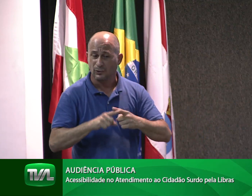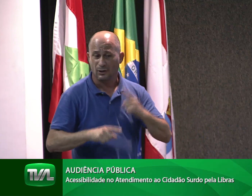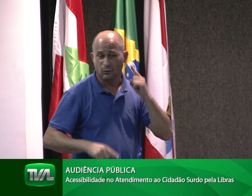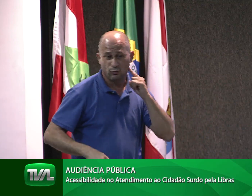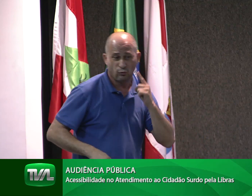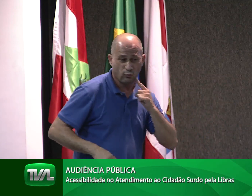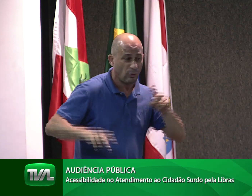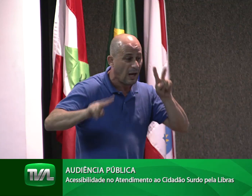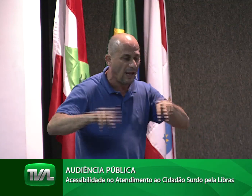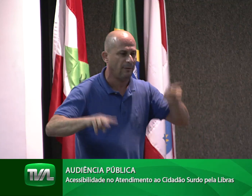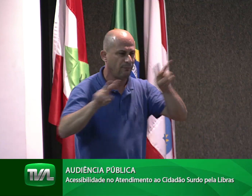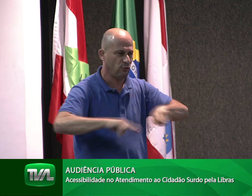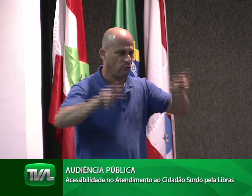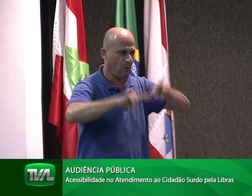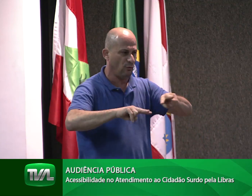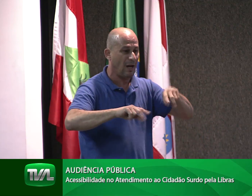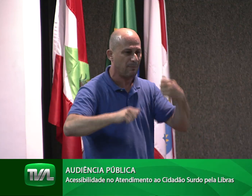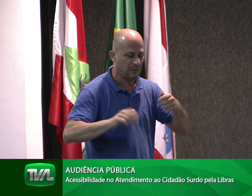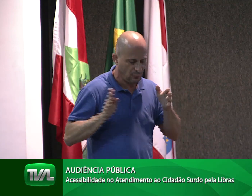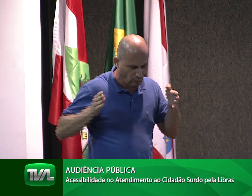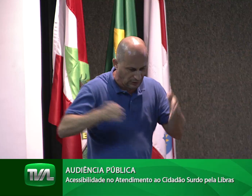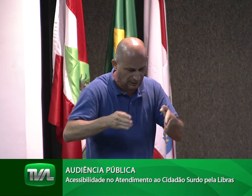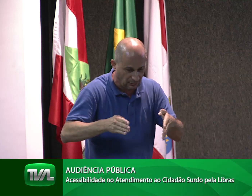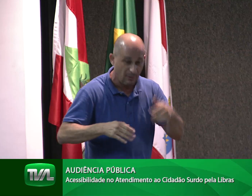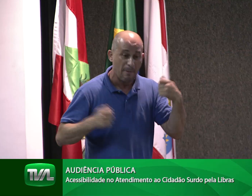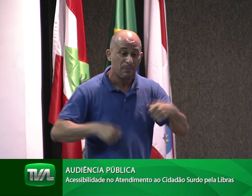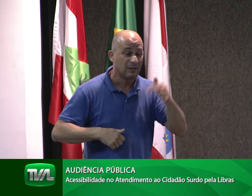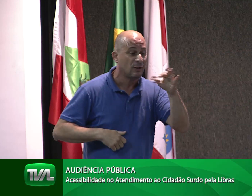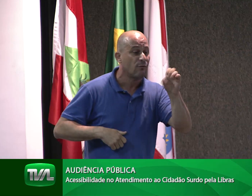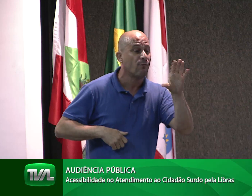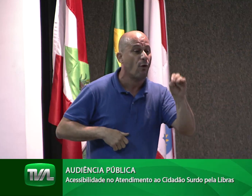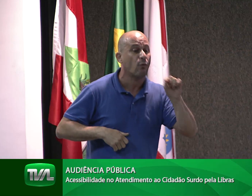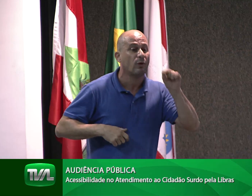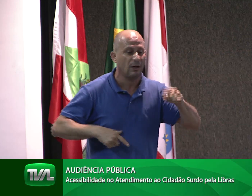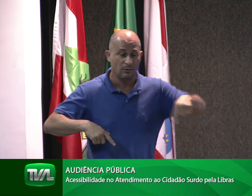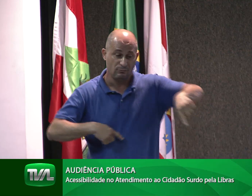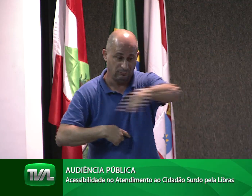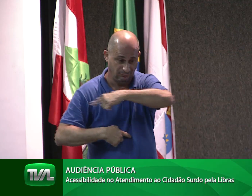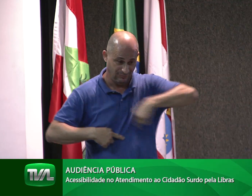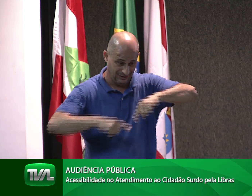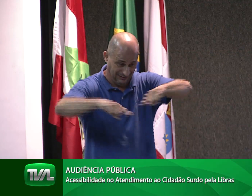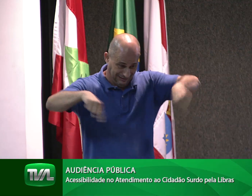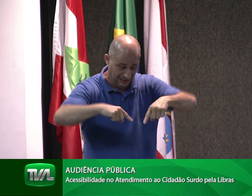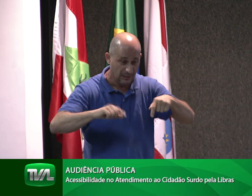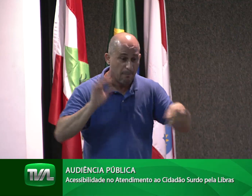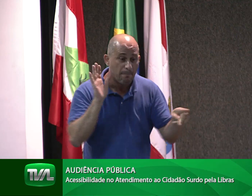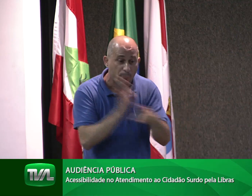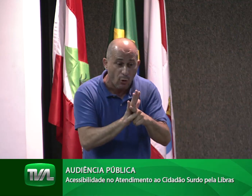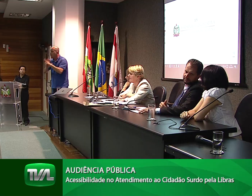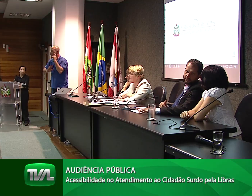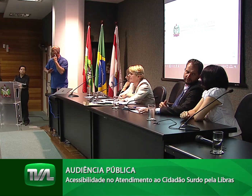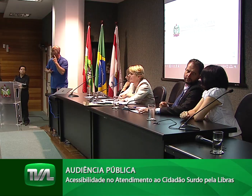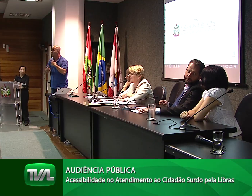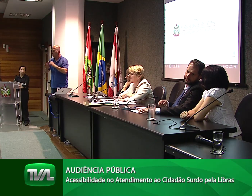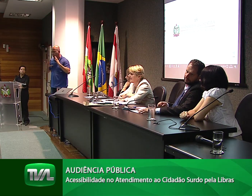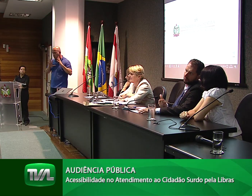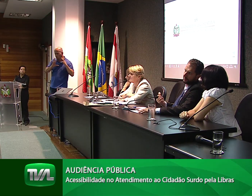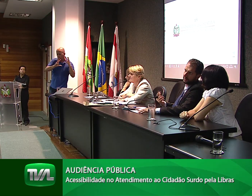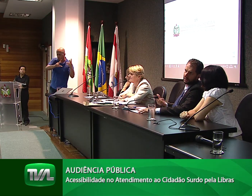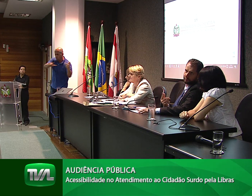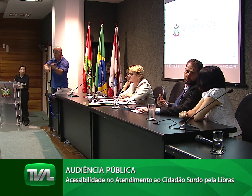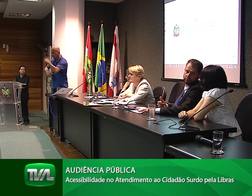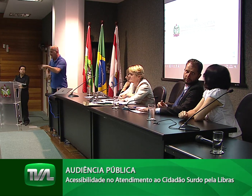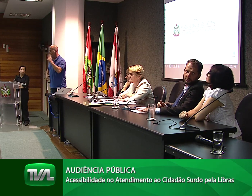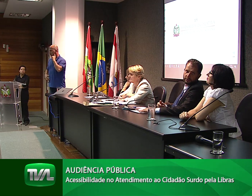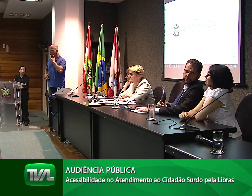estavam falando, tinha muita movimentação na sala de aula. A gente precisa entender que o surdo é uma pessoa visual, e ele precisa ter foco quando ele estiver estudando. Então,